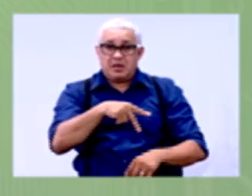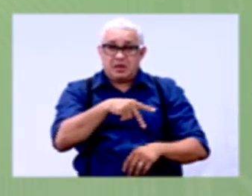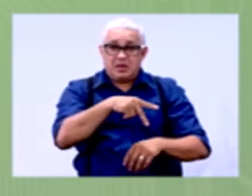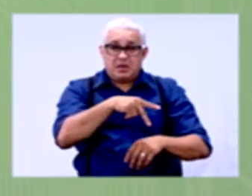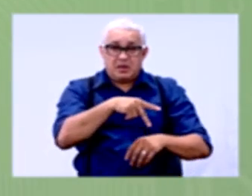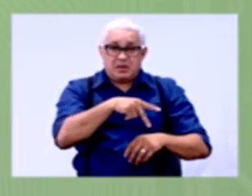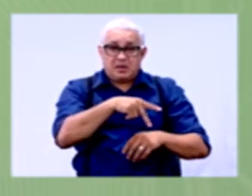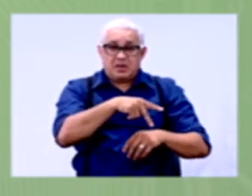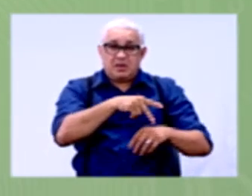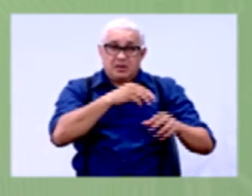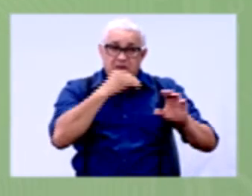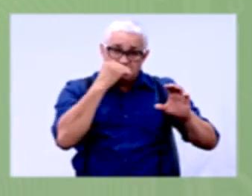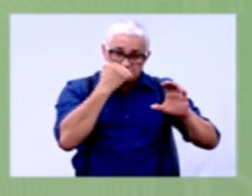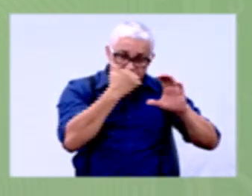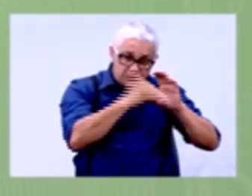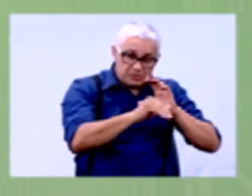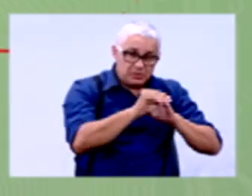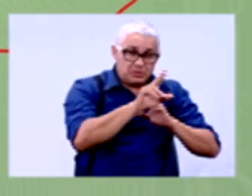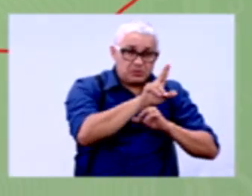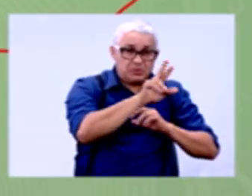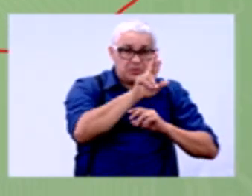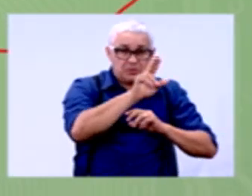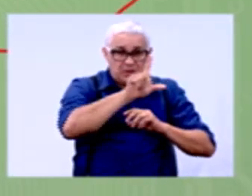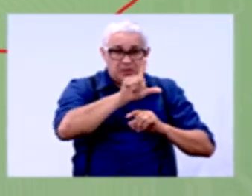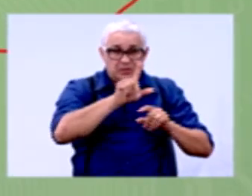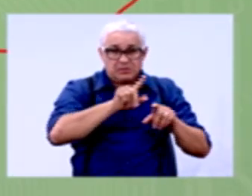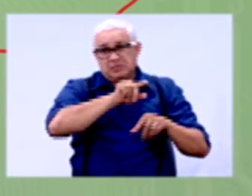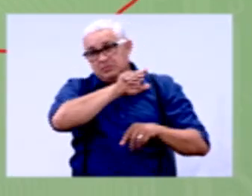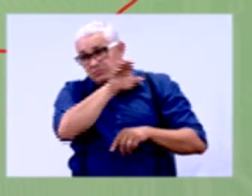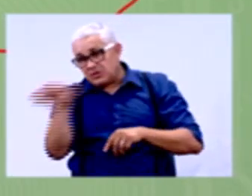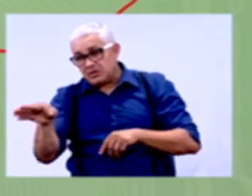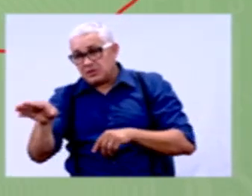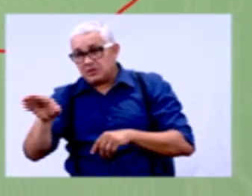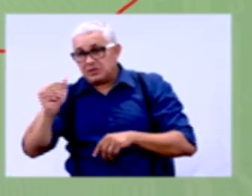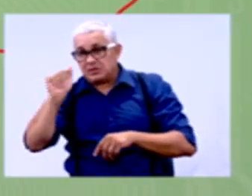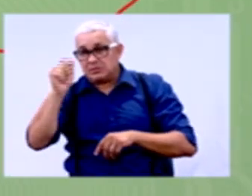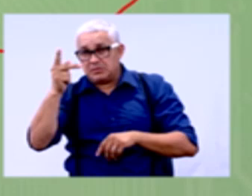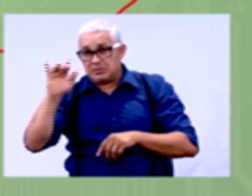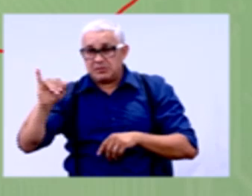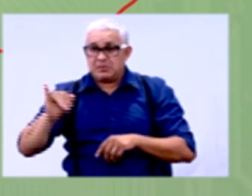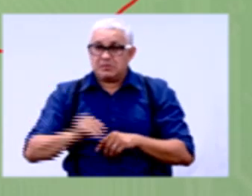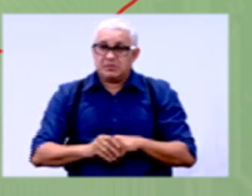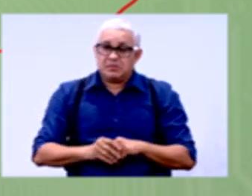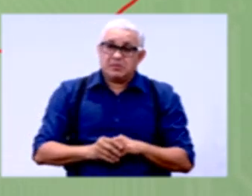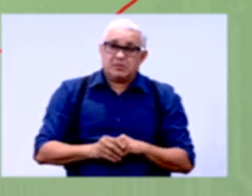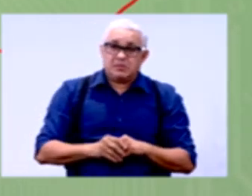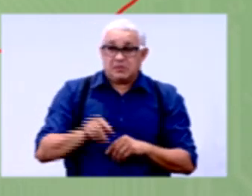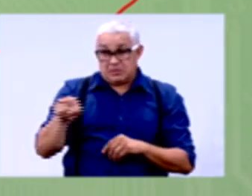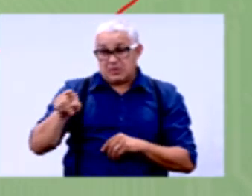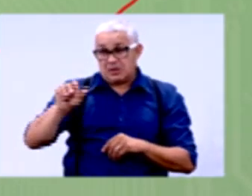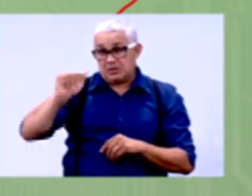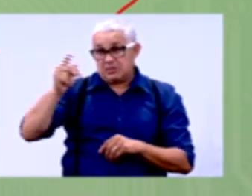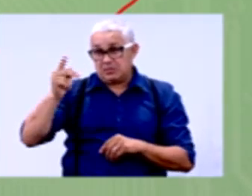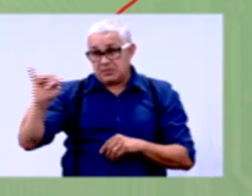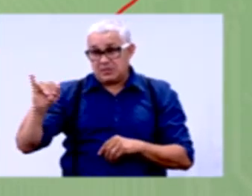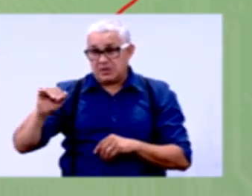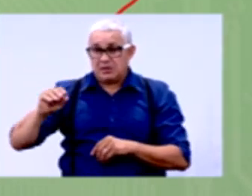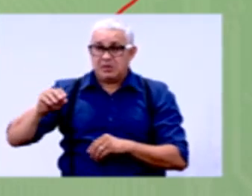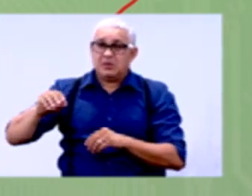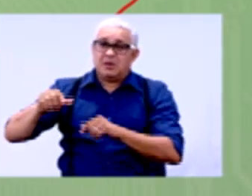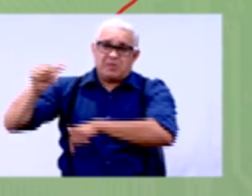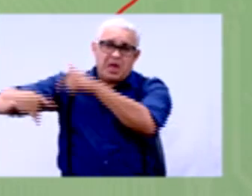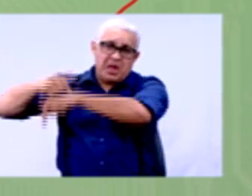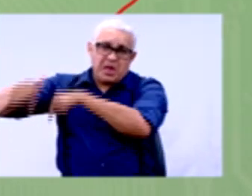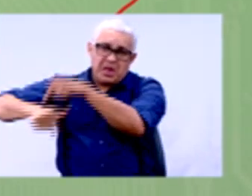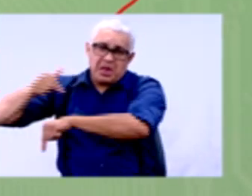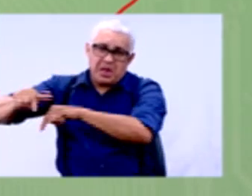da URL para uma API, né? Logicamente, essa API vai processar as